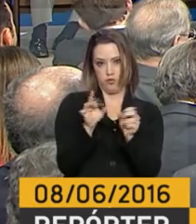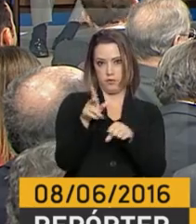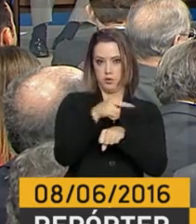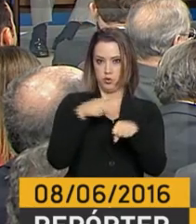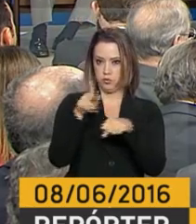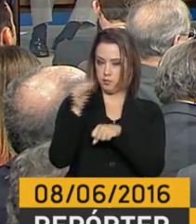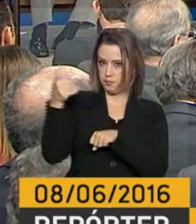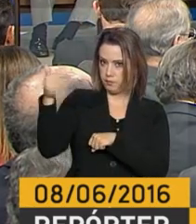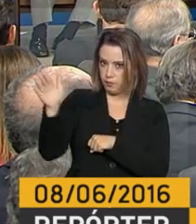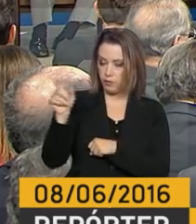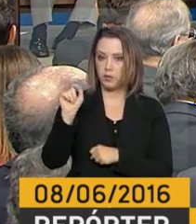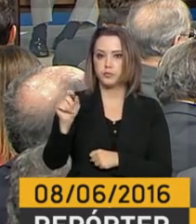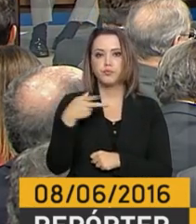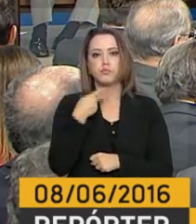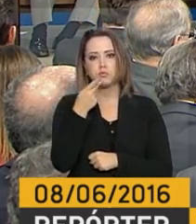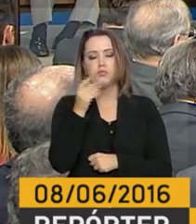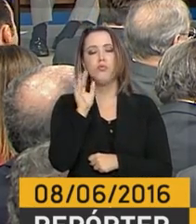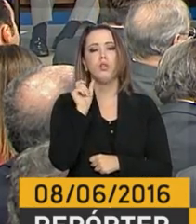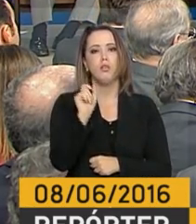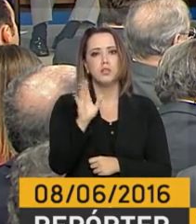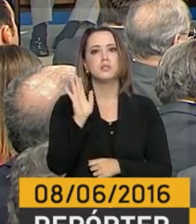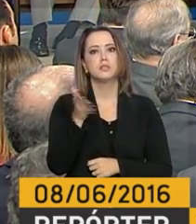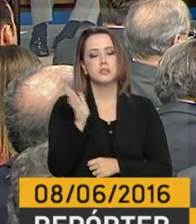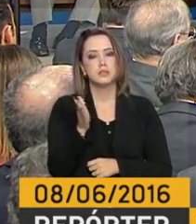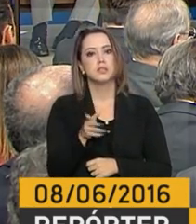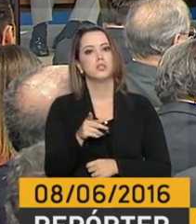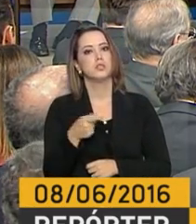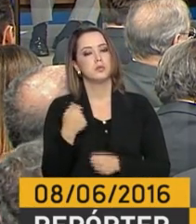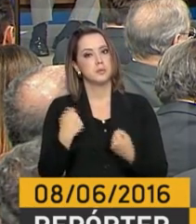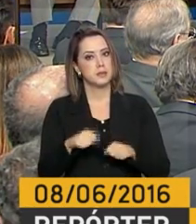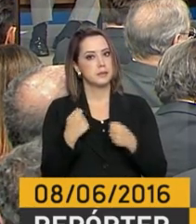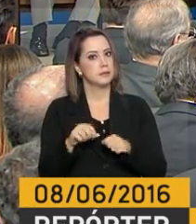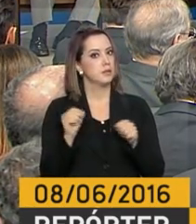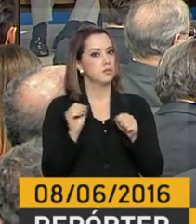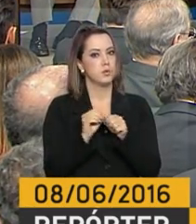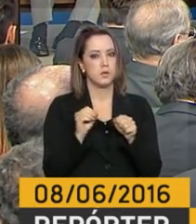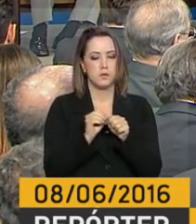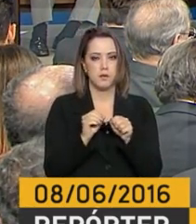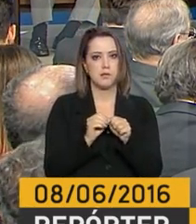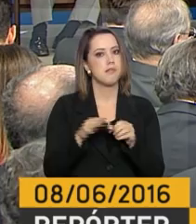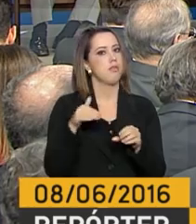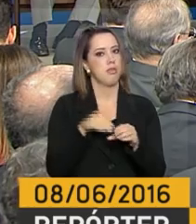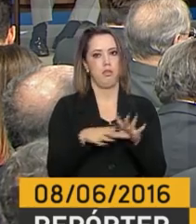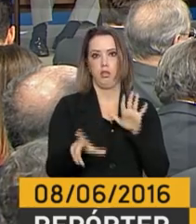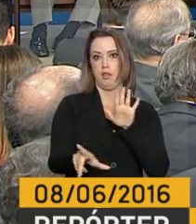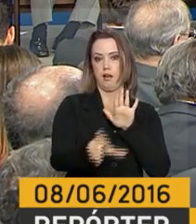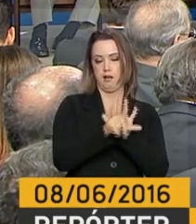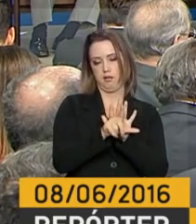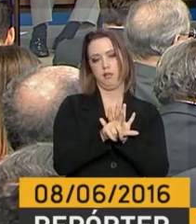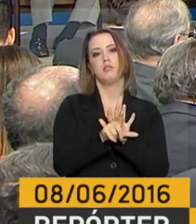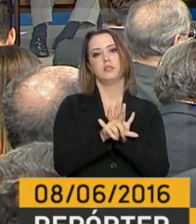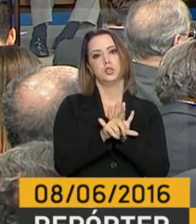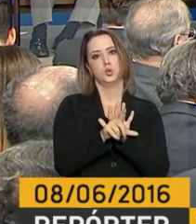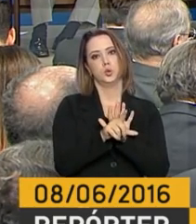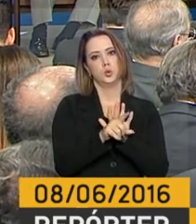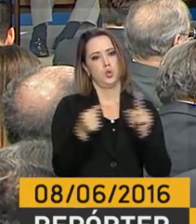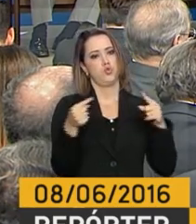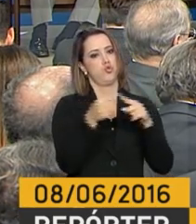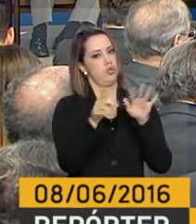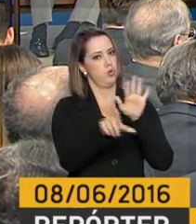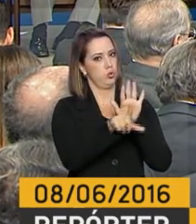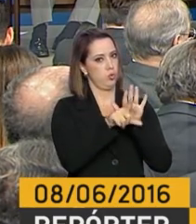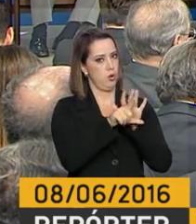para eles que devemos implantar dentro da legalidade dentro da